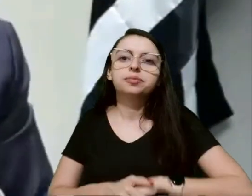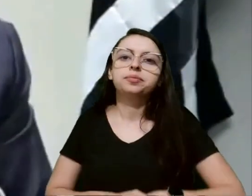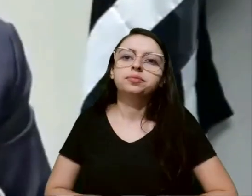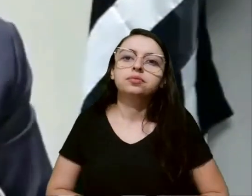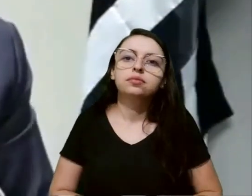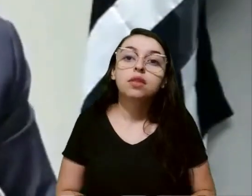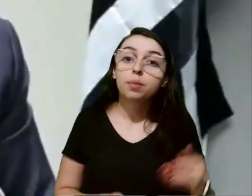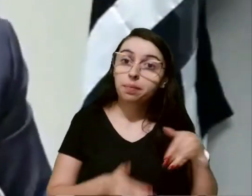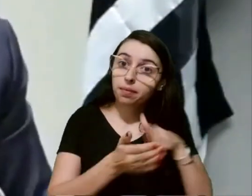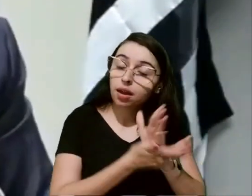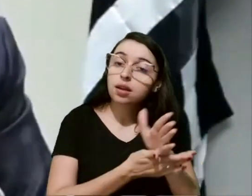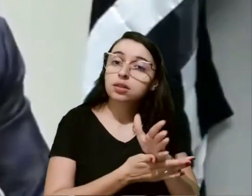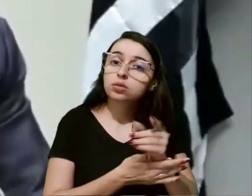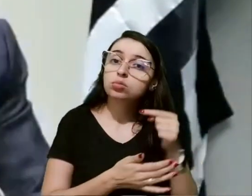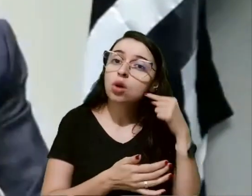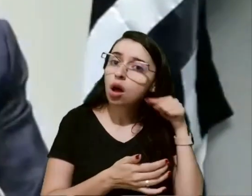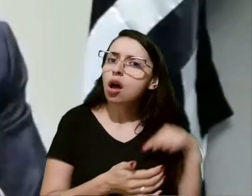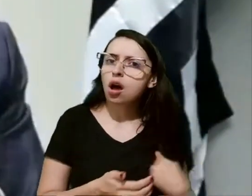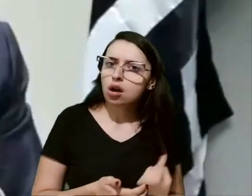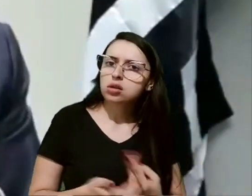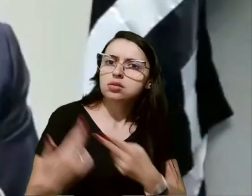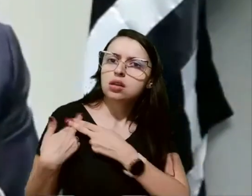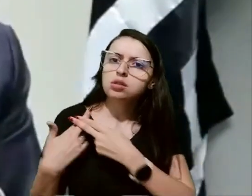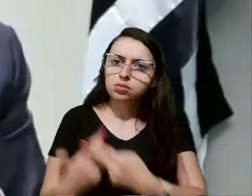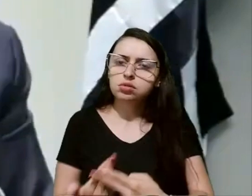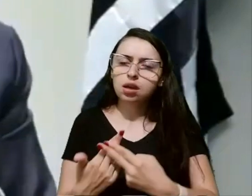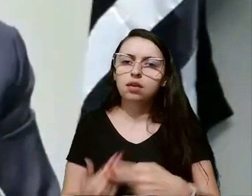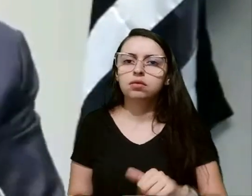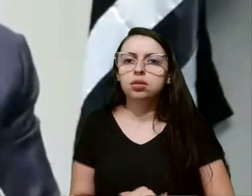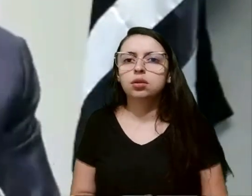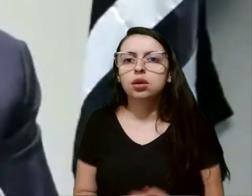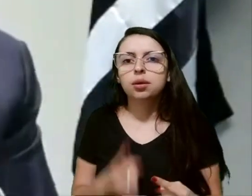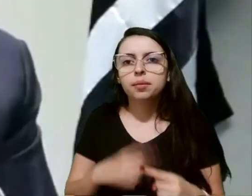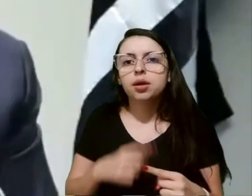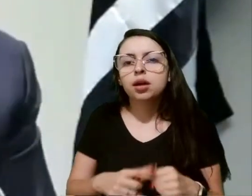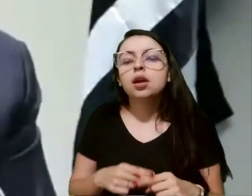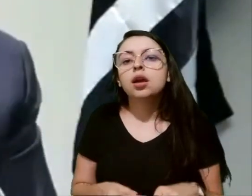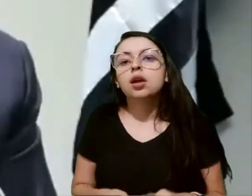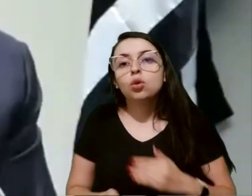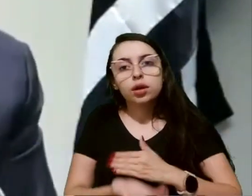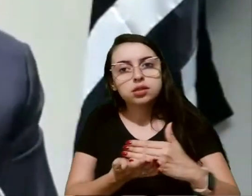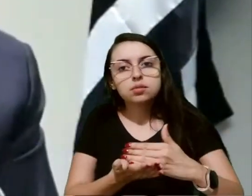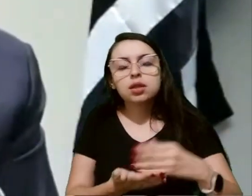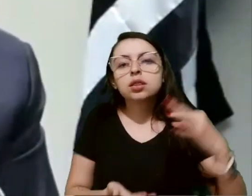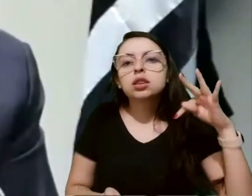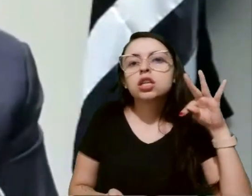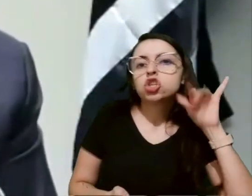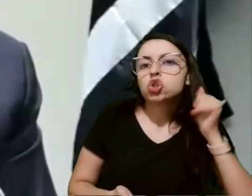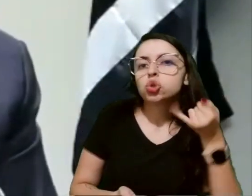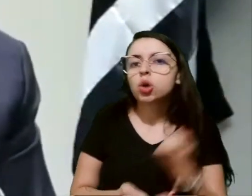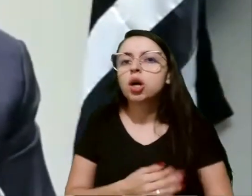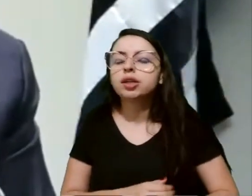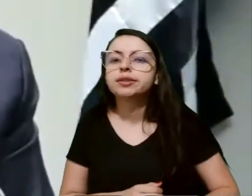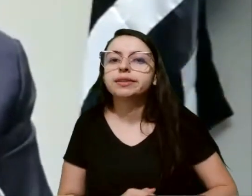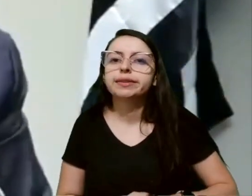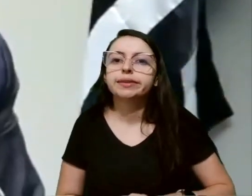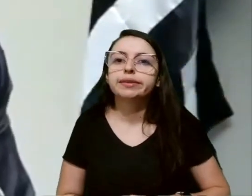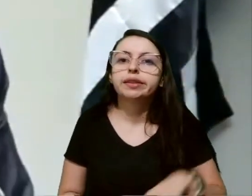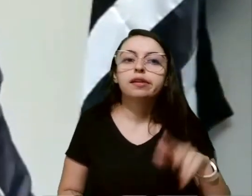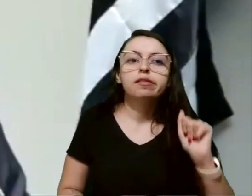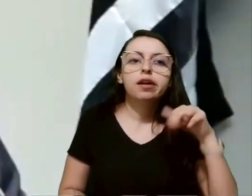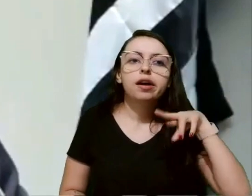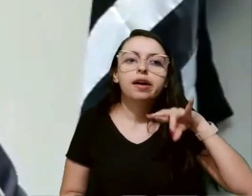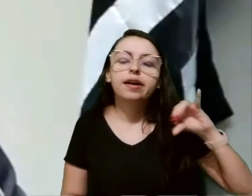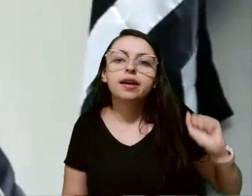dessa premissa, a gente assumiu que porque o provimento do TJ, ele permitia a criação de vara contando o processo